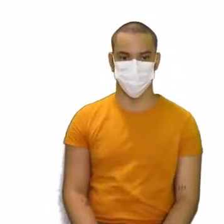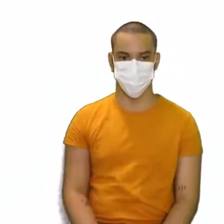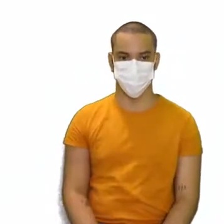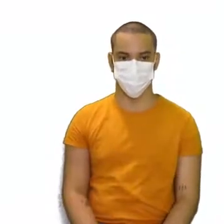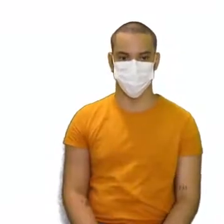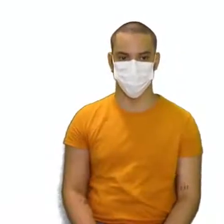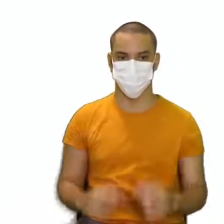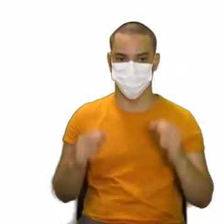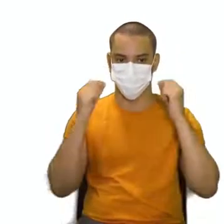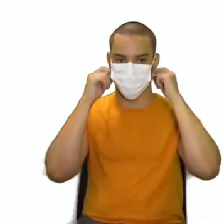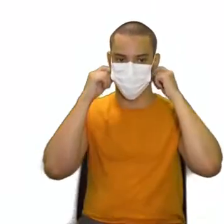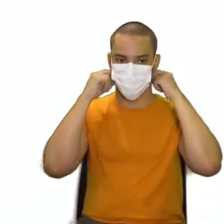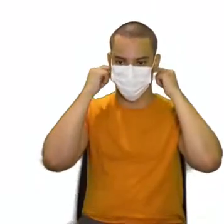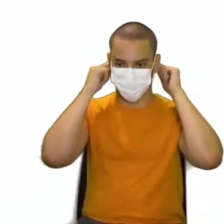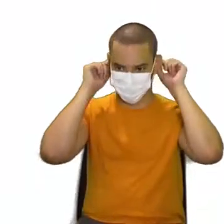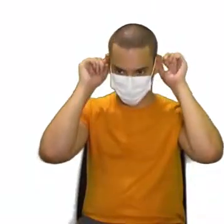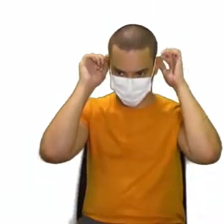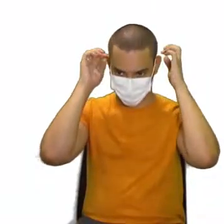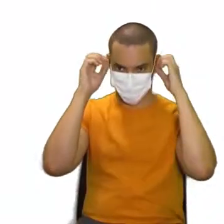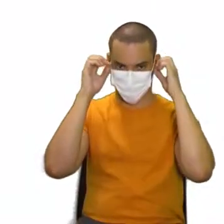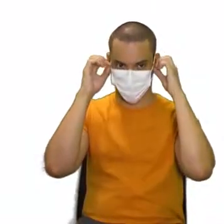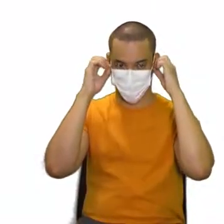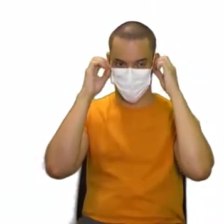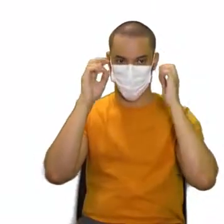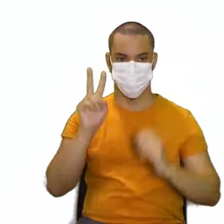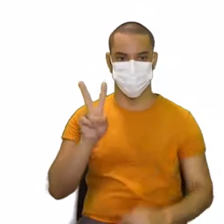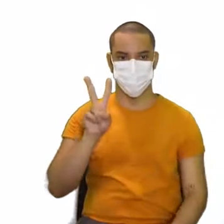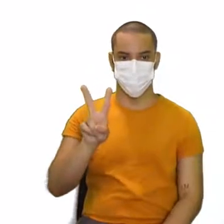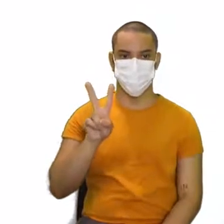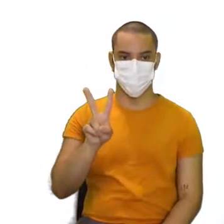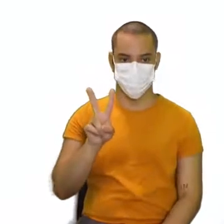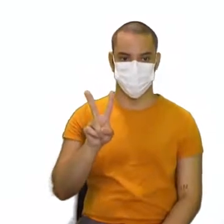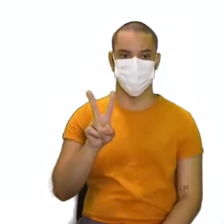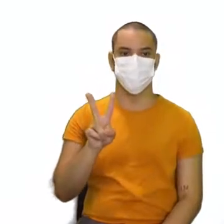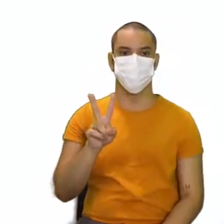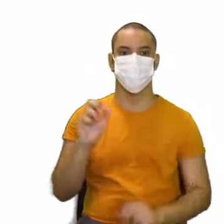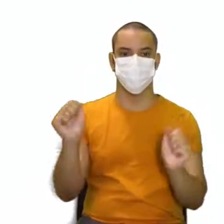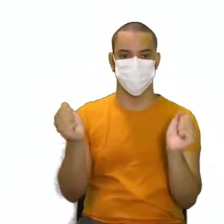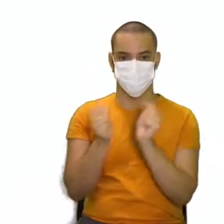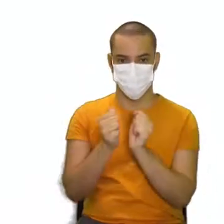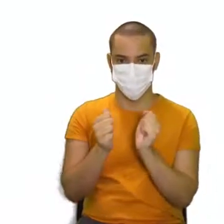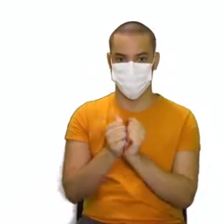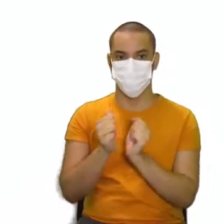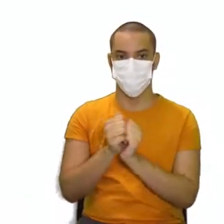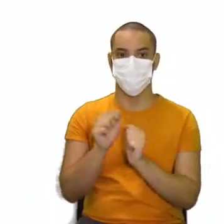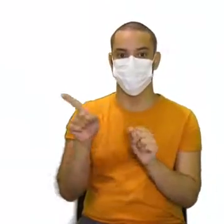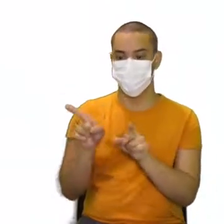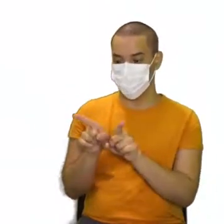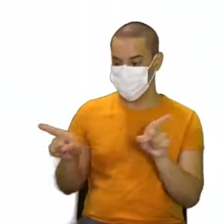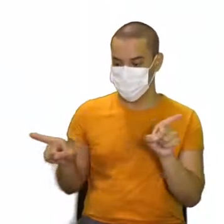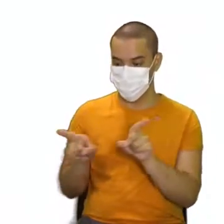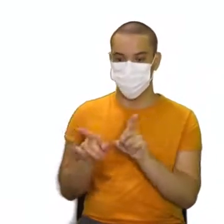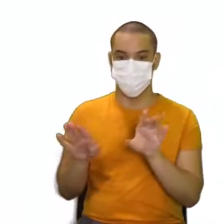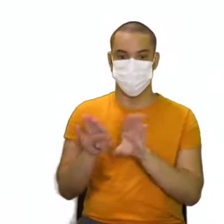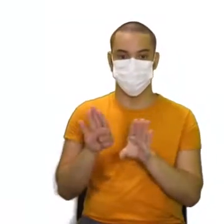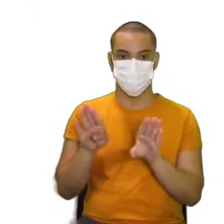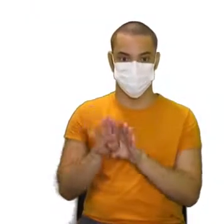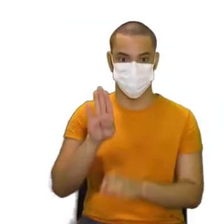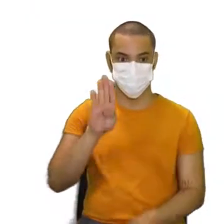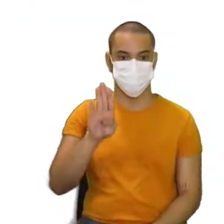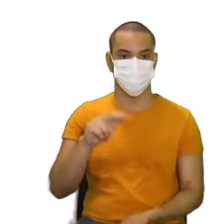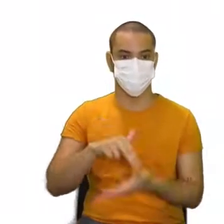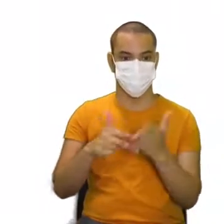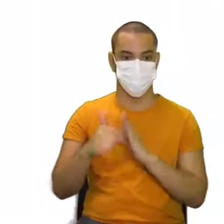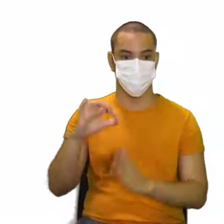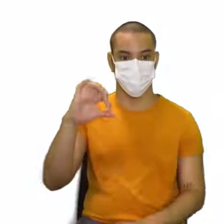pronto como ver com ver perpendicular bebê então fazendo um ângulo de 90